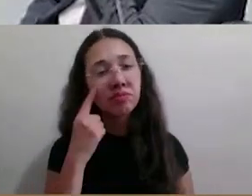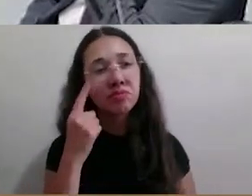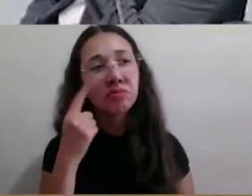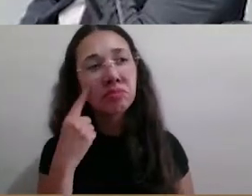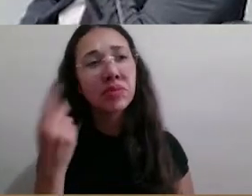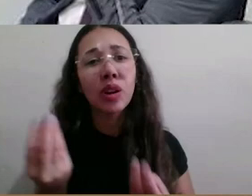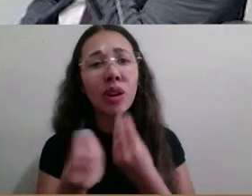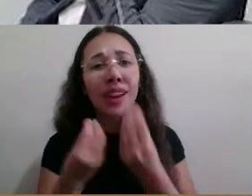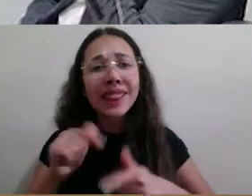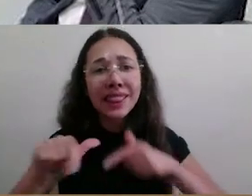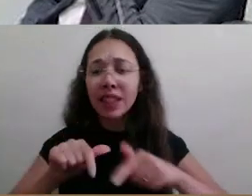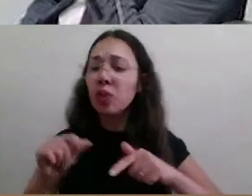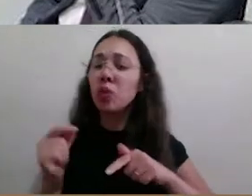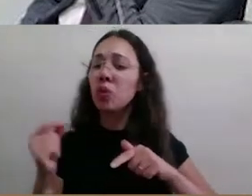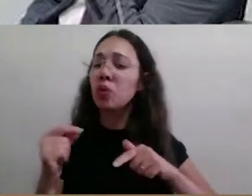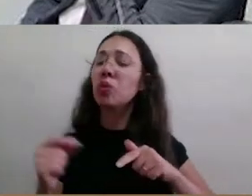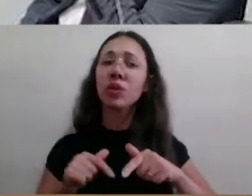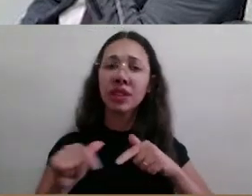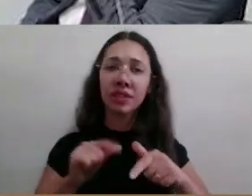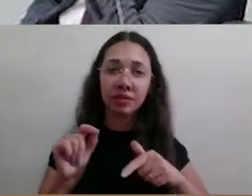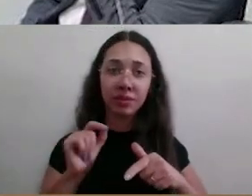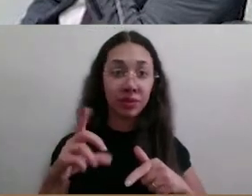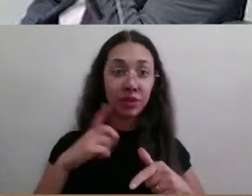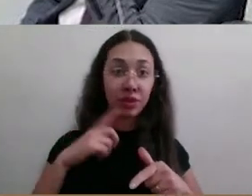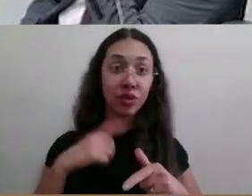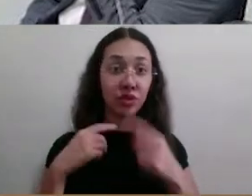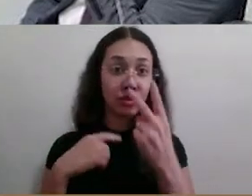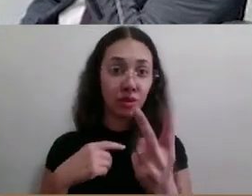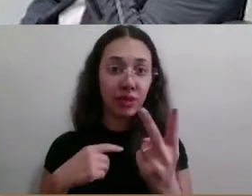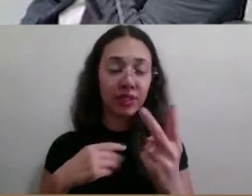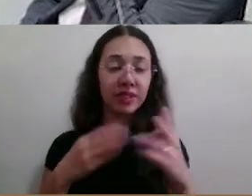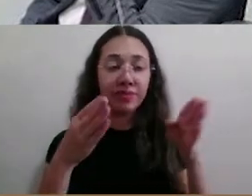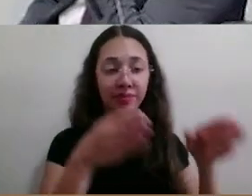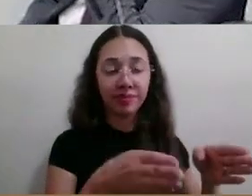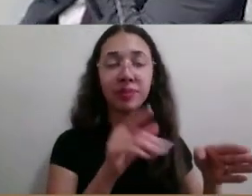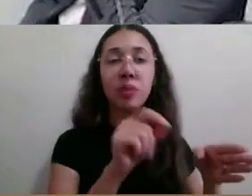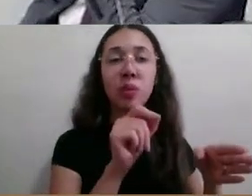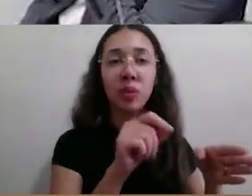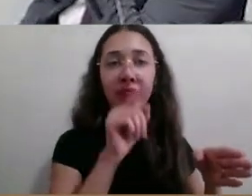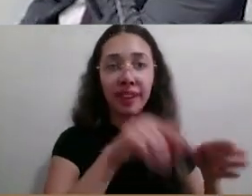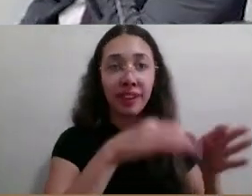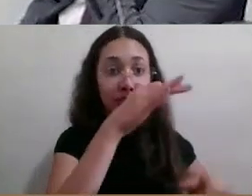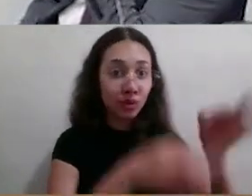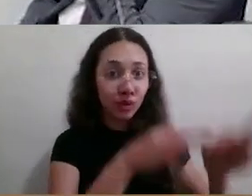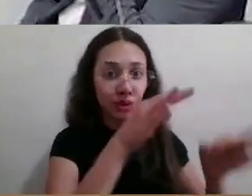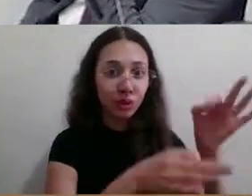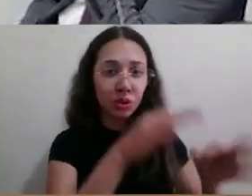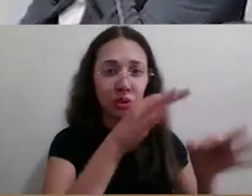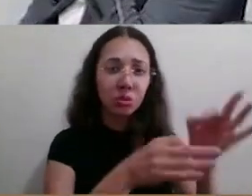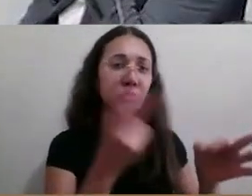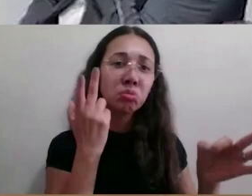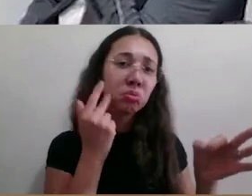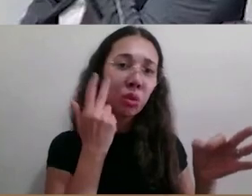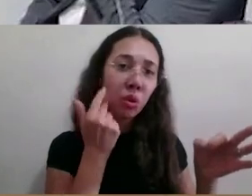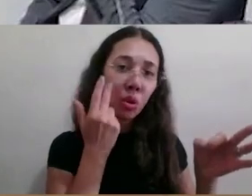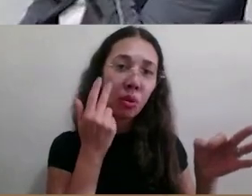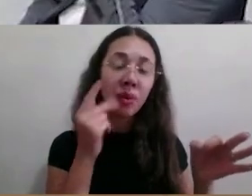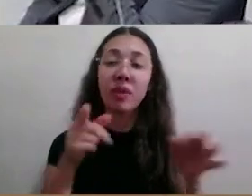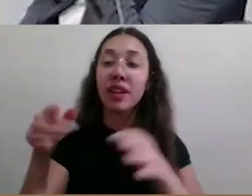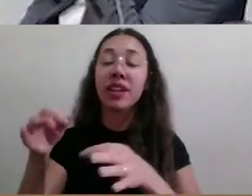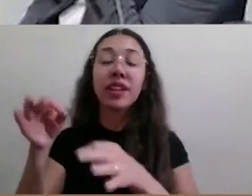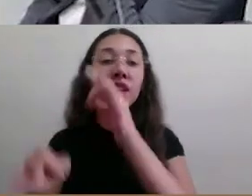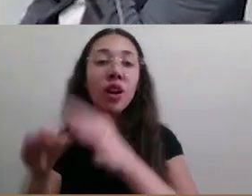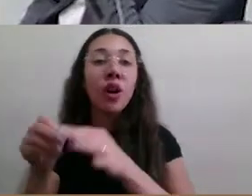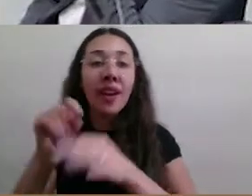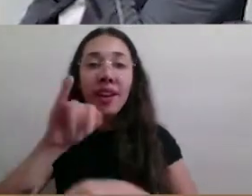distribuição. Nós tínhamos 2 mapas, um de justiça comum e um de justiça de JEF. Eram